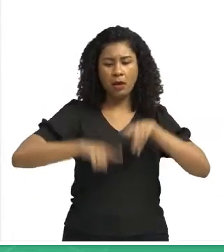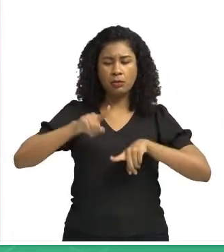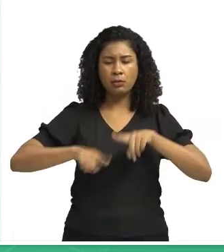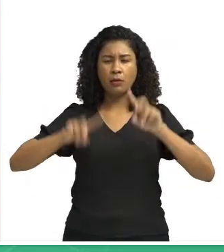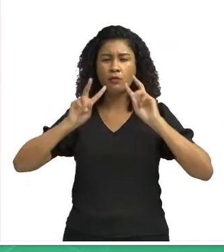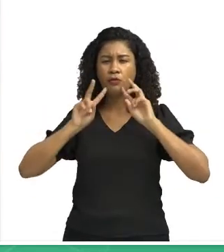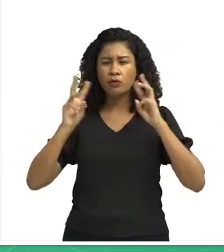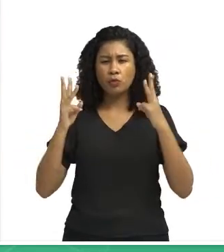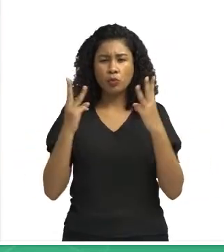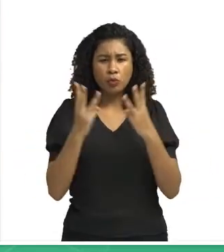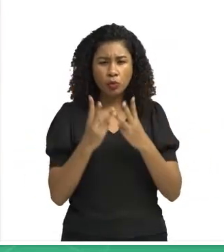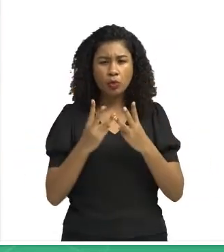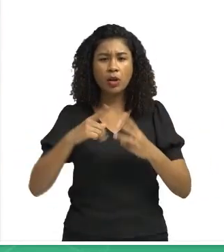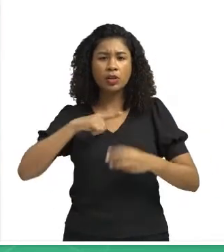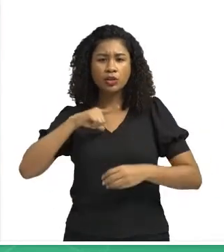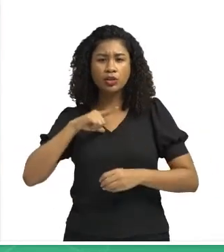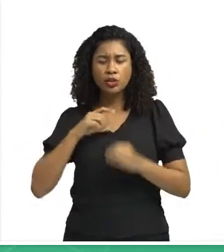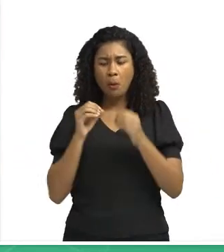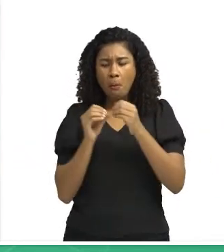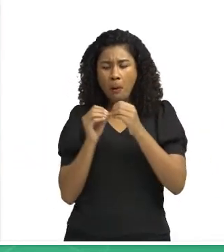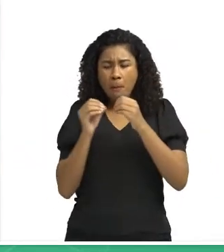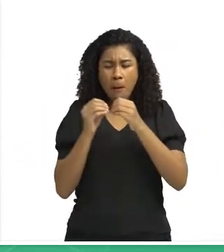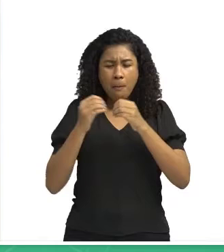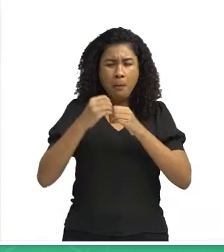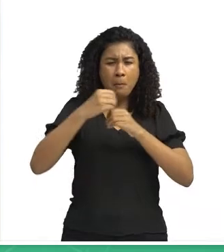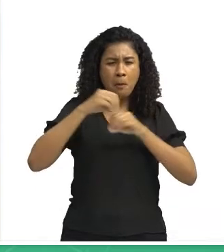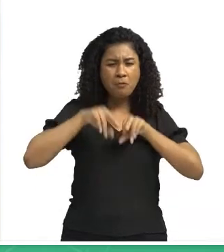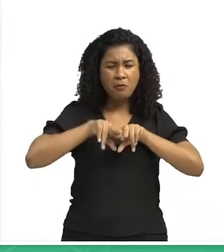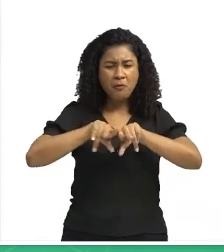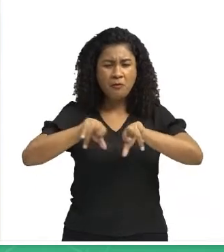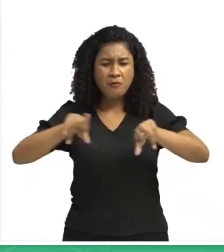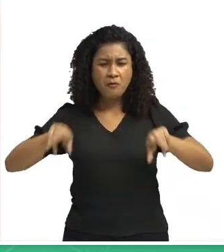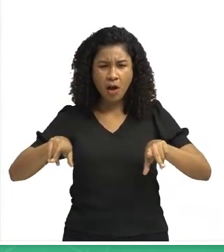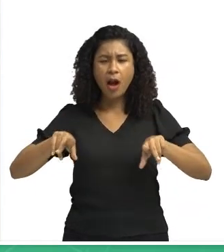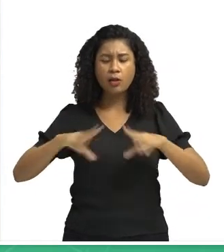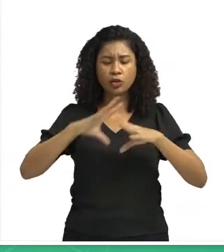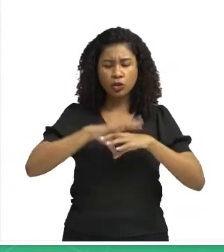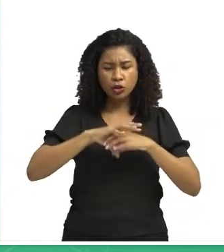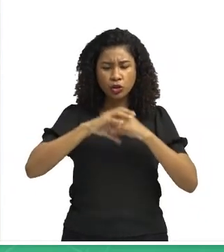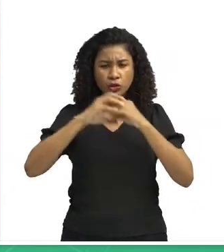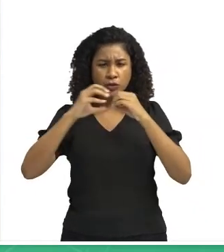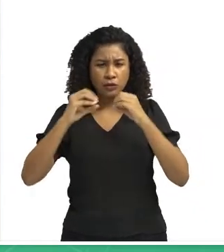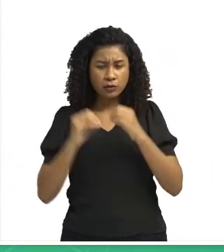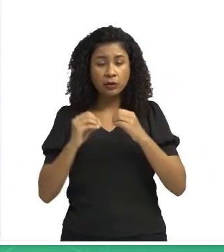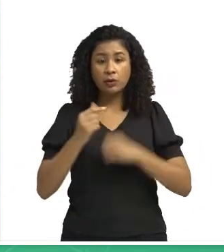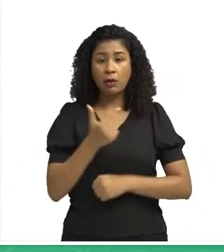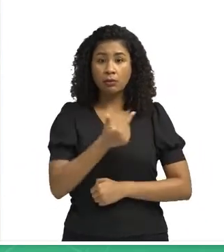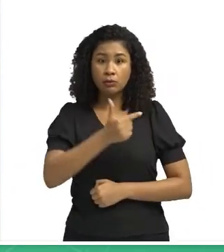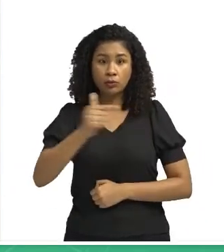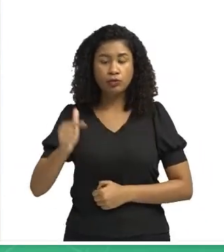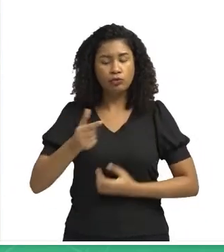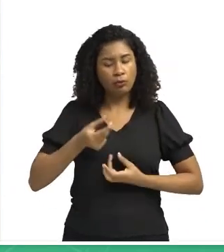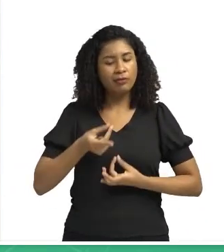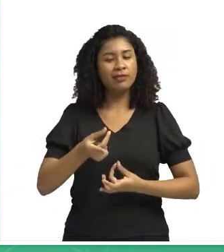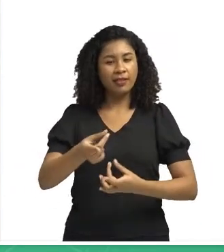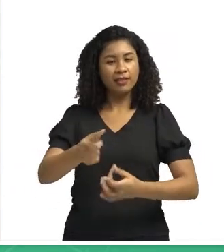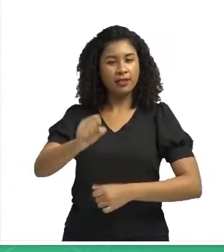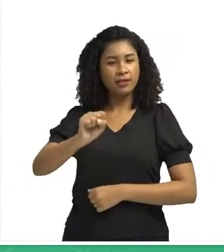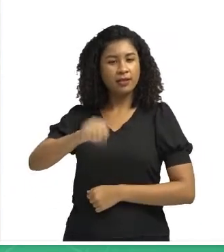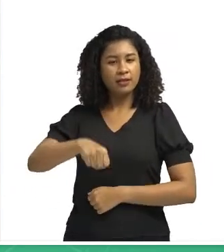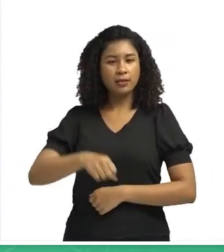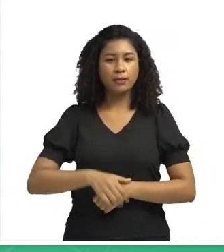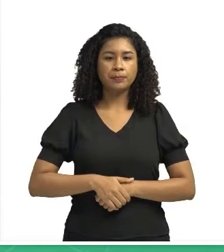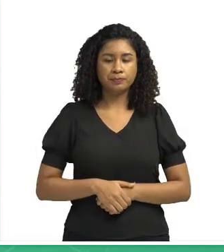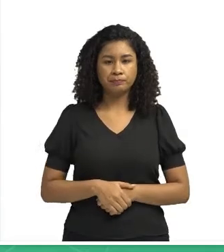indivisíveis, indestrutíveis e eternas. Para os atomicistas, quando uma planta